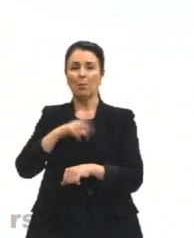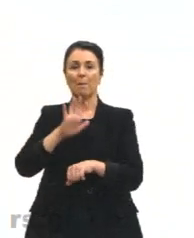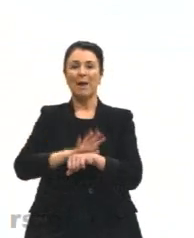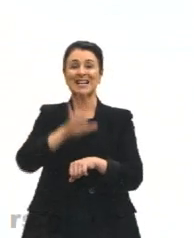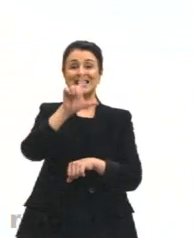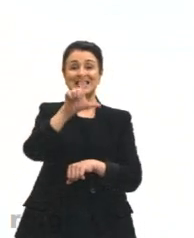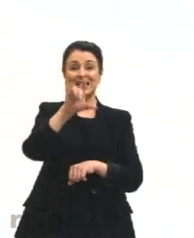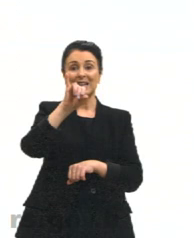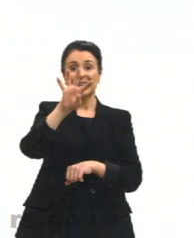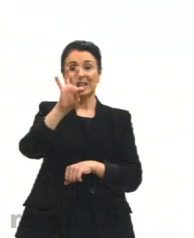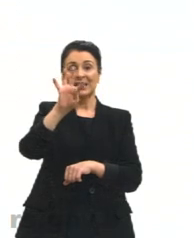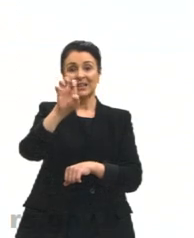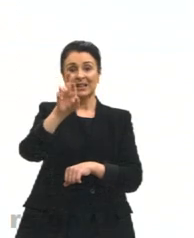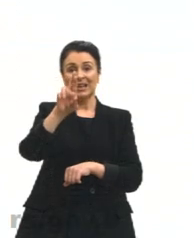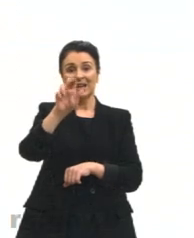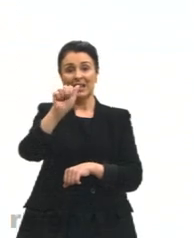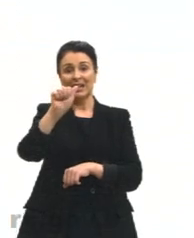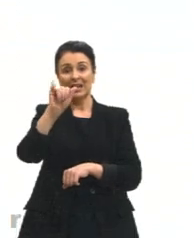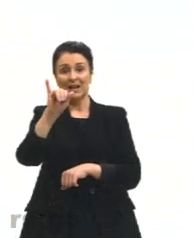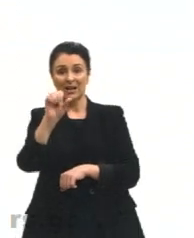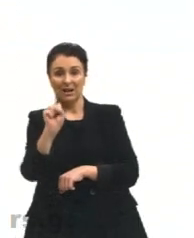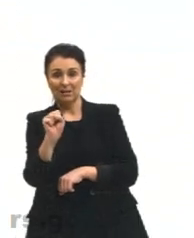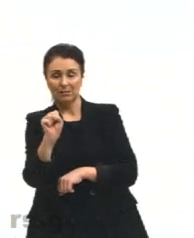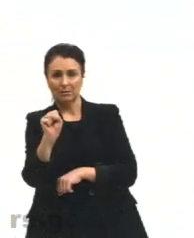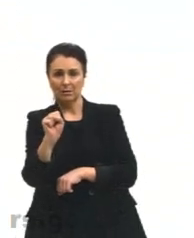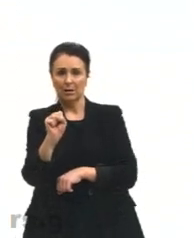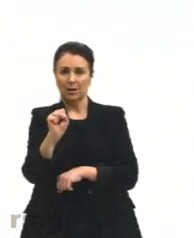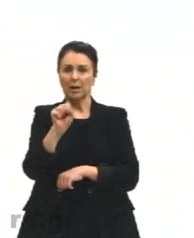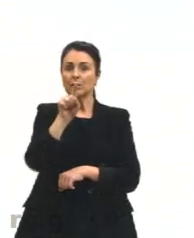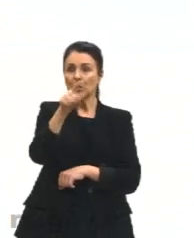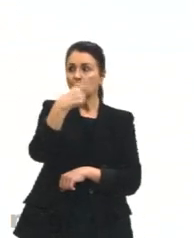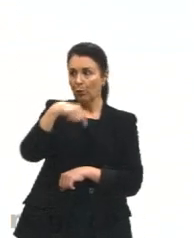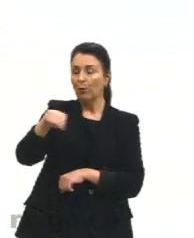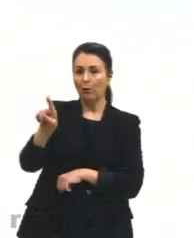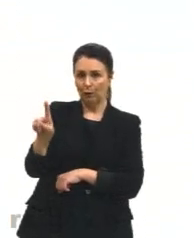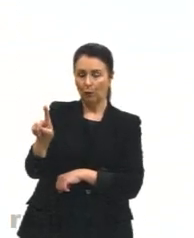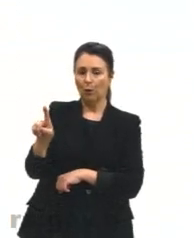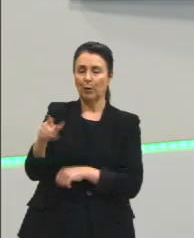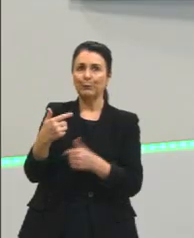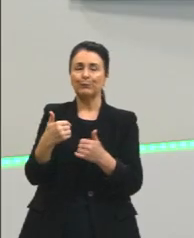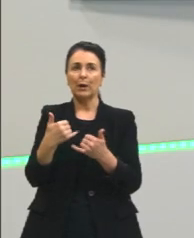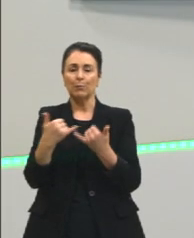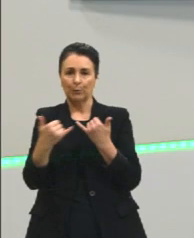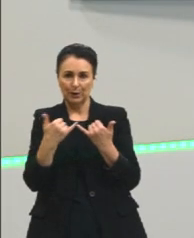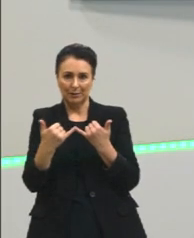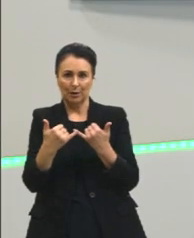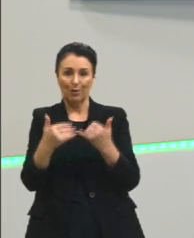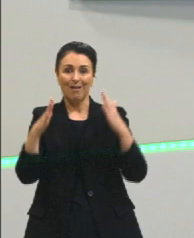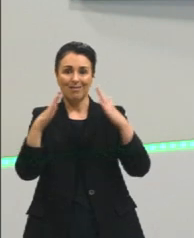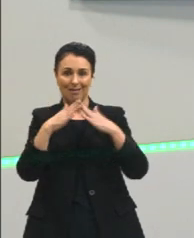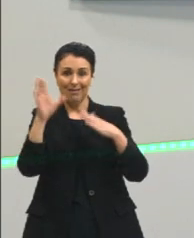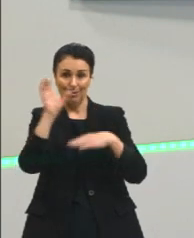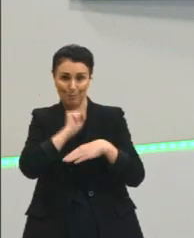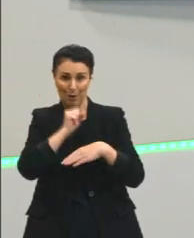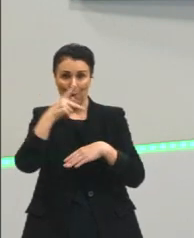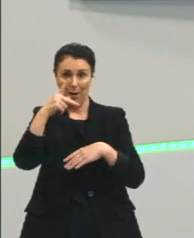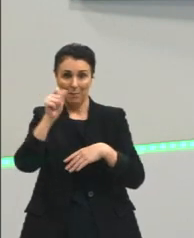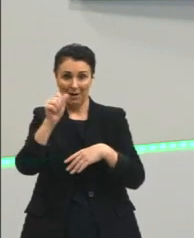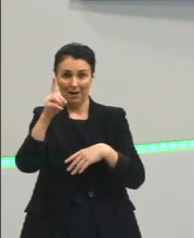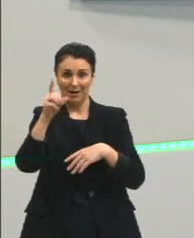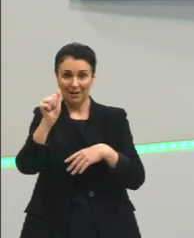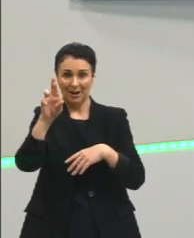gente para as coisas tá se você chegar em por exemplo numa padaria em Portugal e